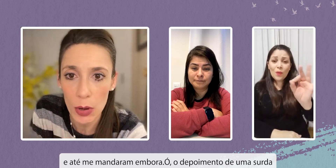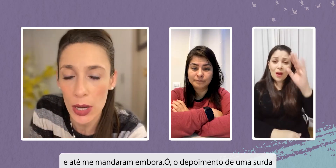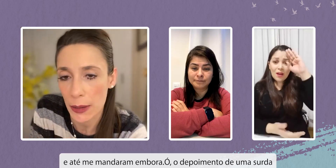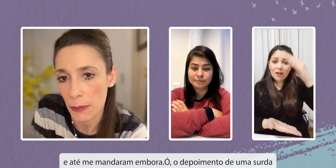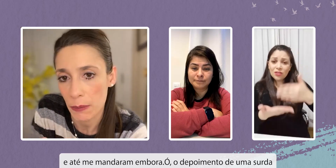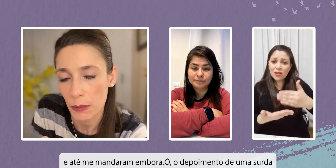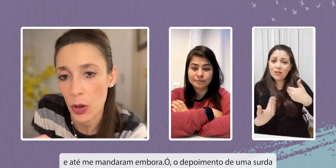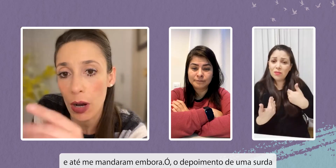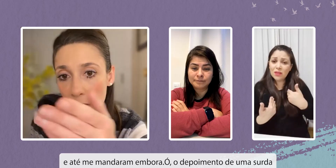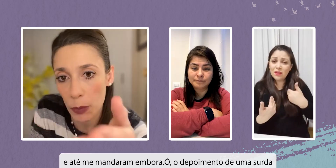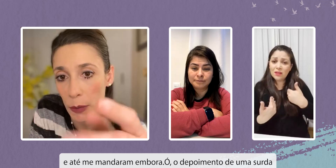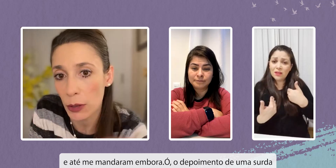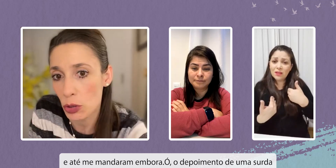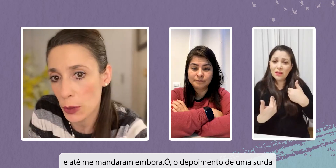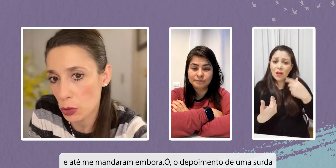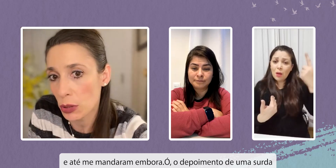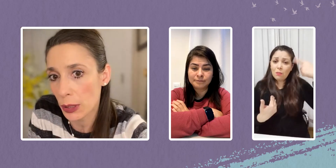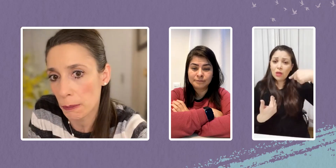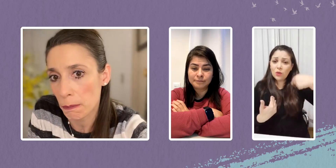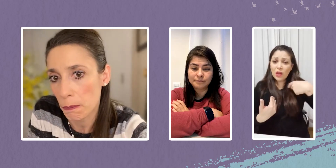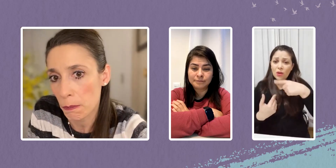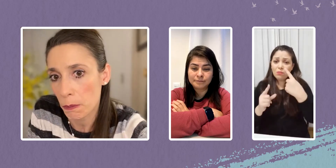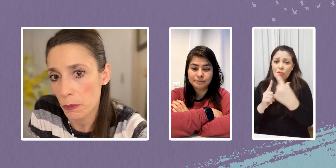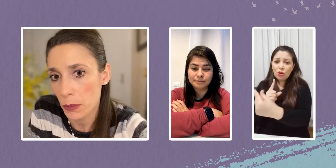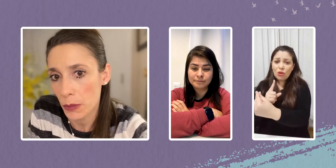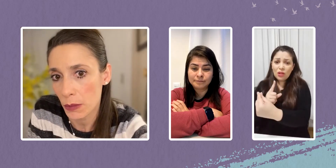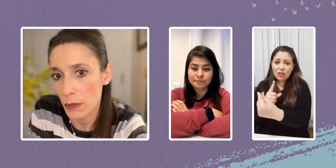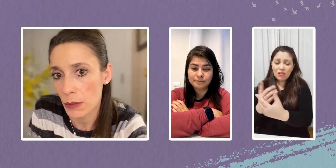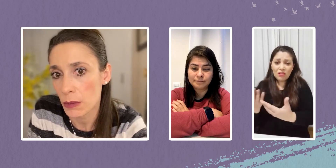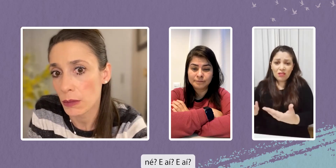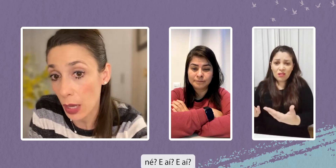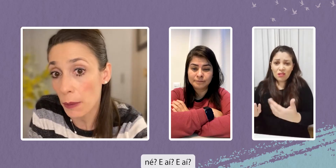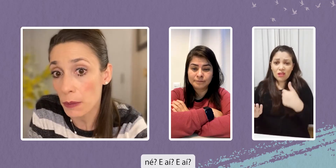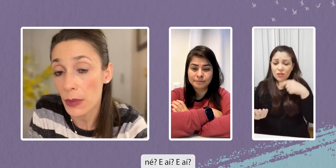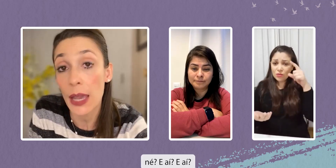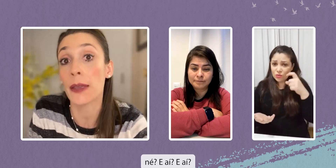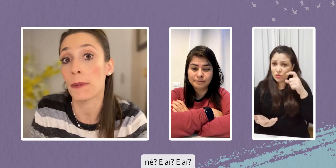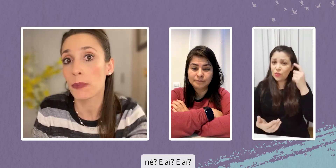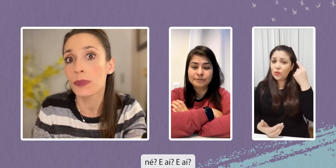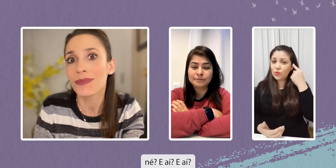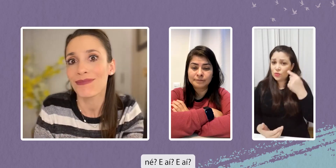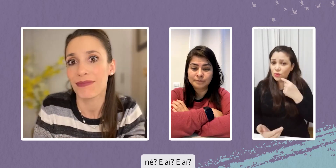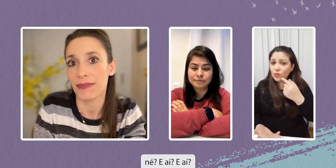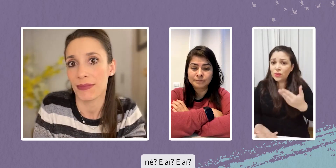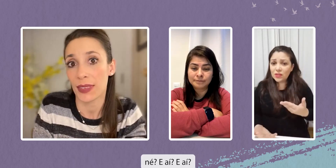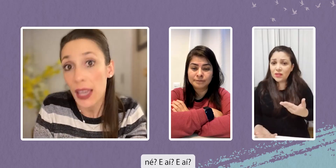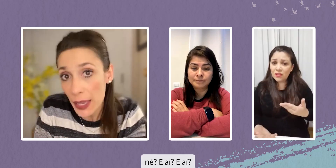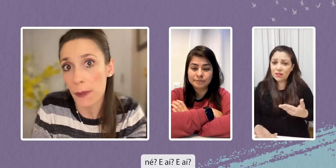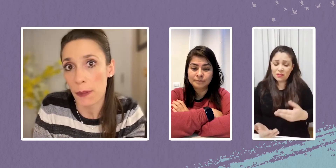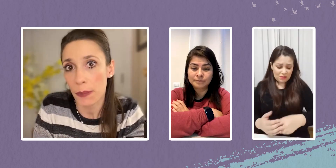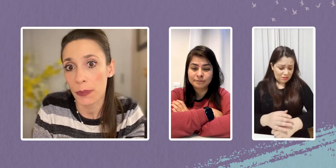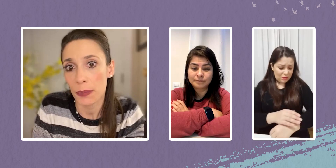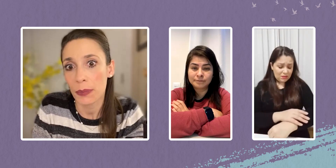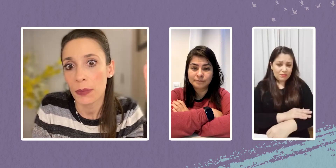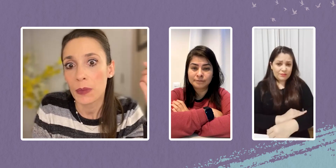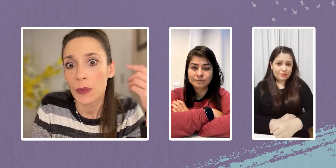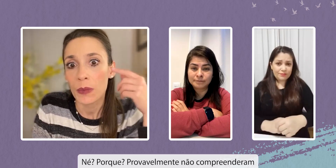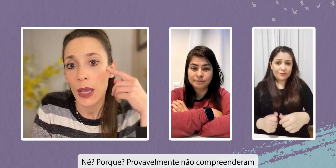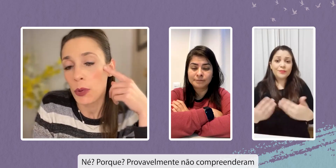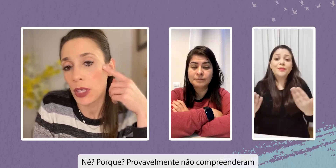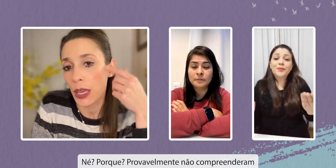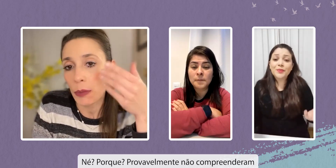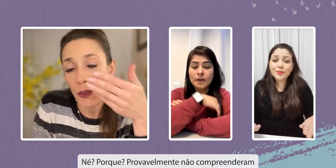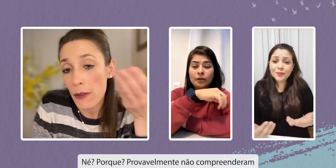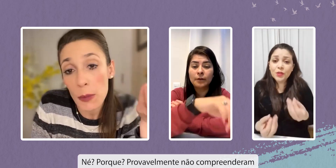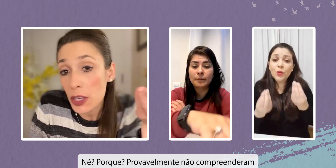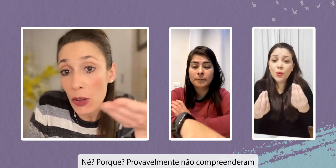mandaram embora. Ó, depoimento de uma surda, né? E aí? E aí? Né?